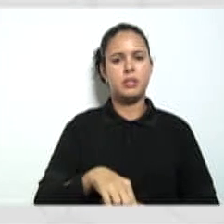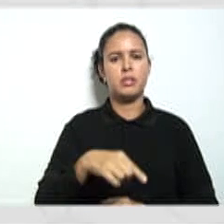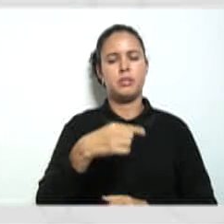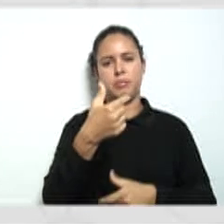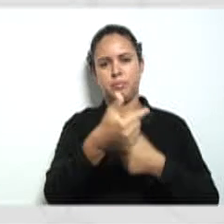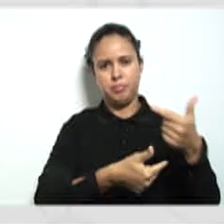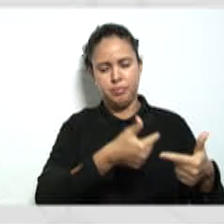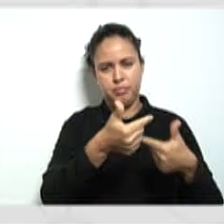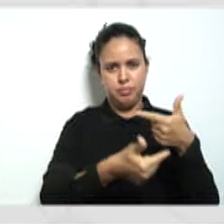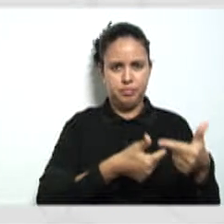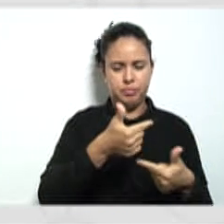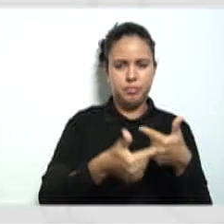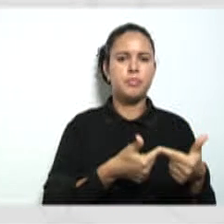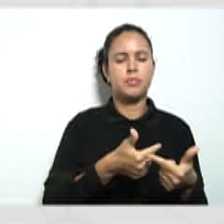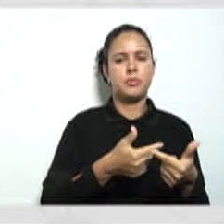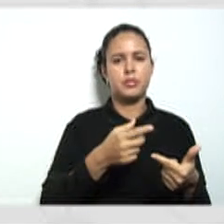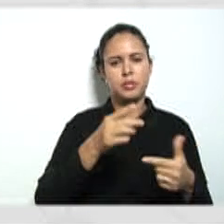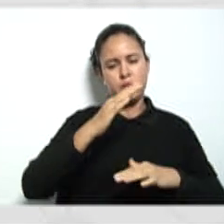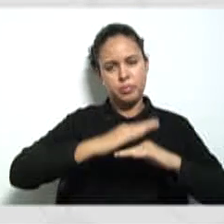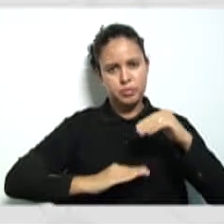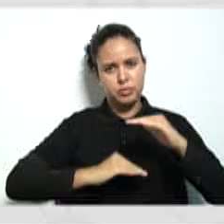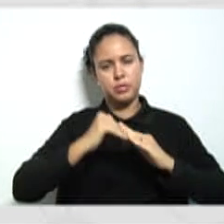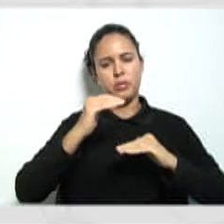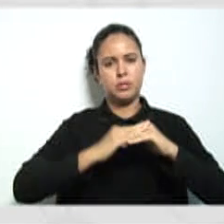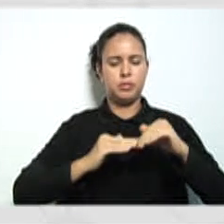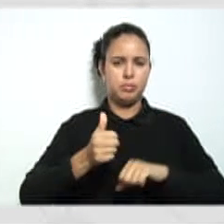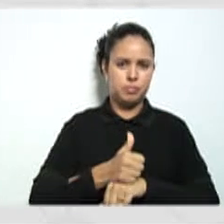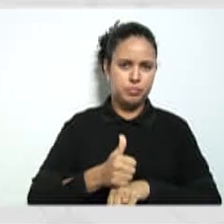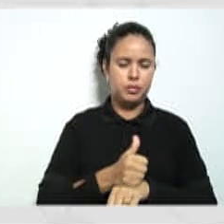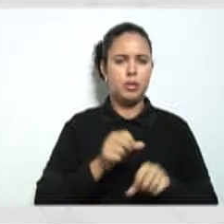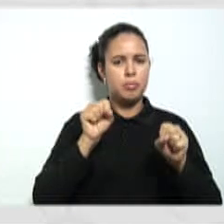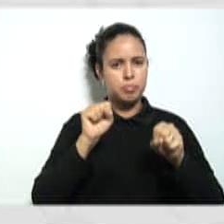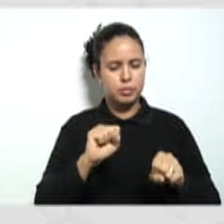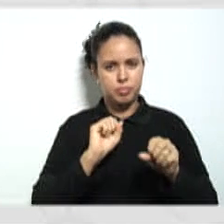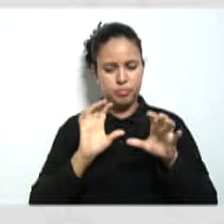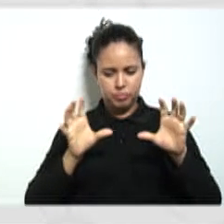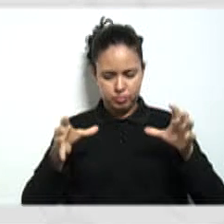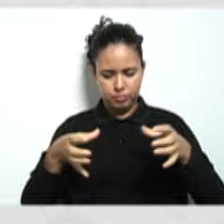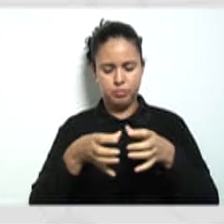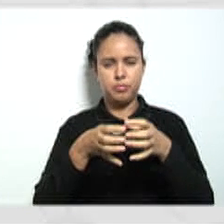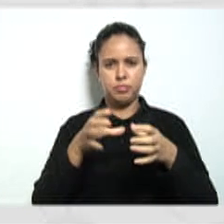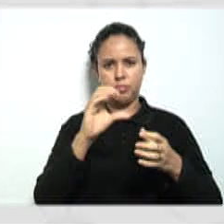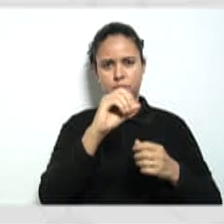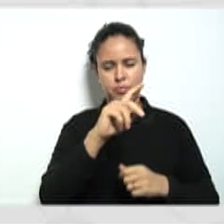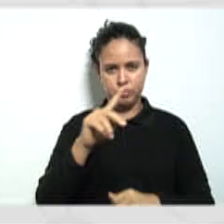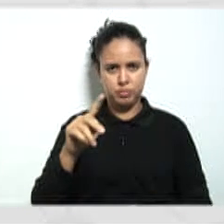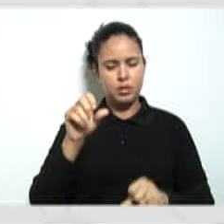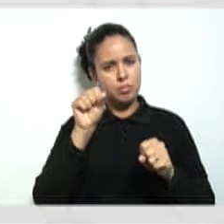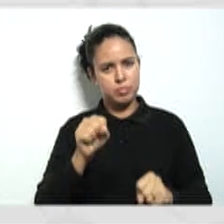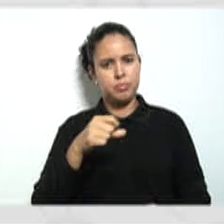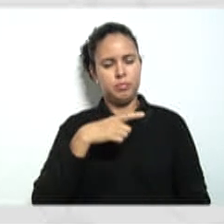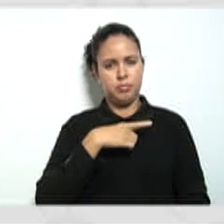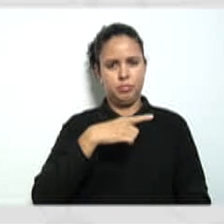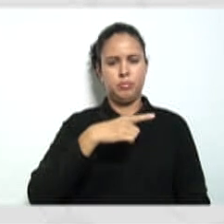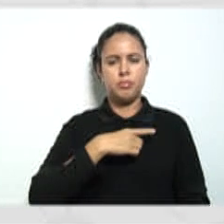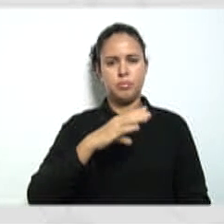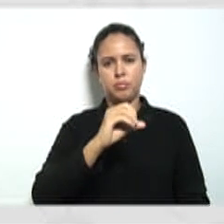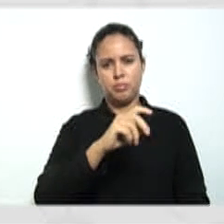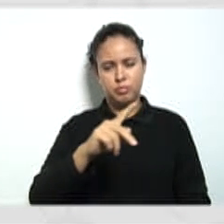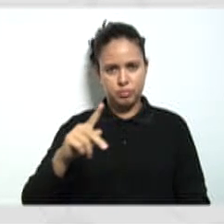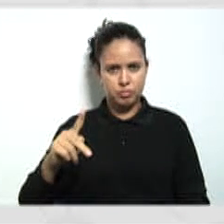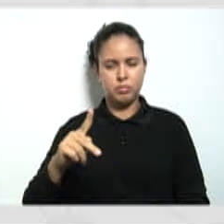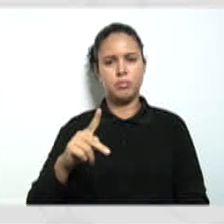de serviços. Os profissionais podem se juntar numa cooperativa, por exemplo, a gente pode ter a cooperativa dos seringueiros, a gente junta os